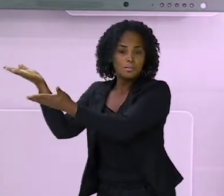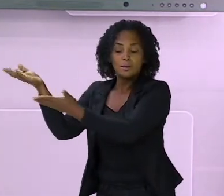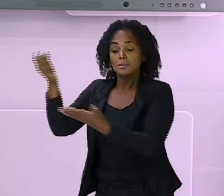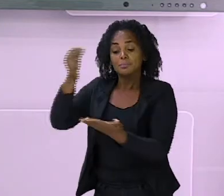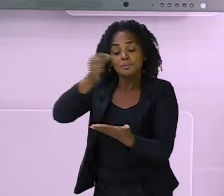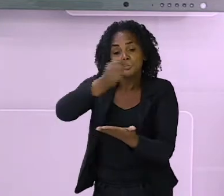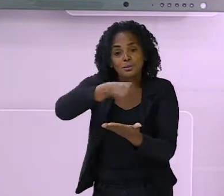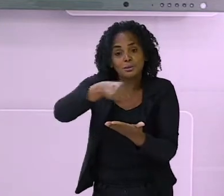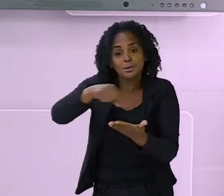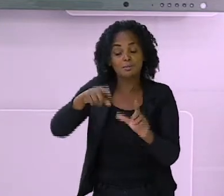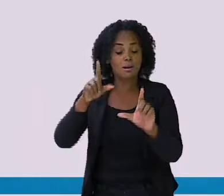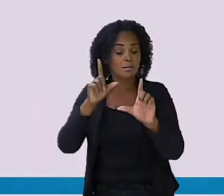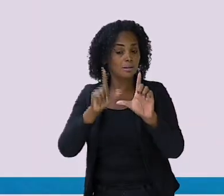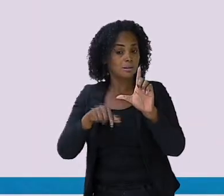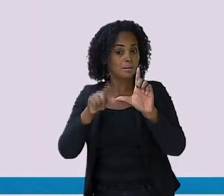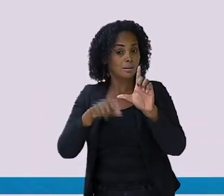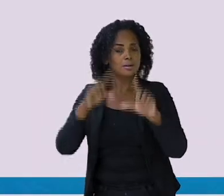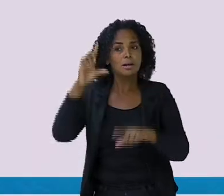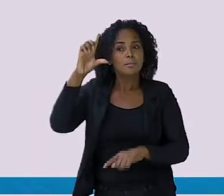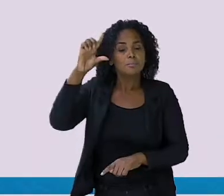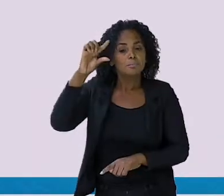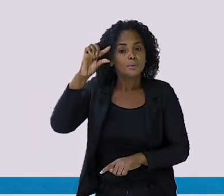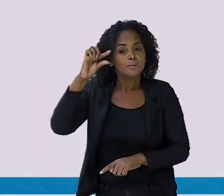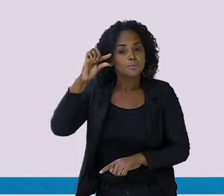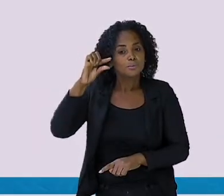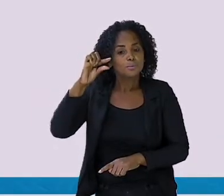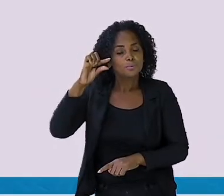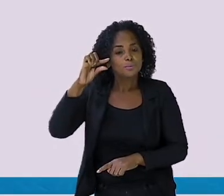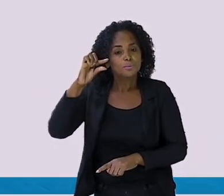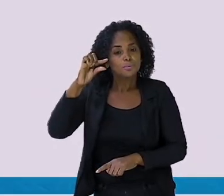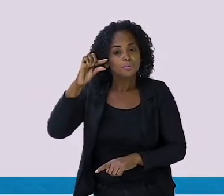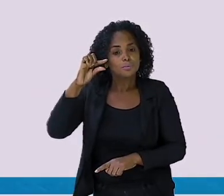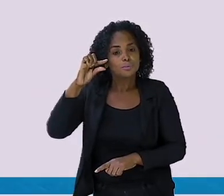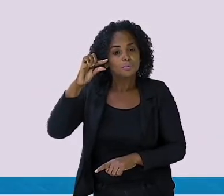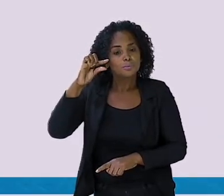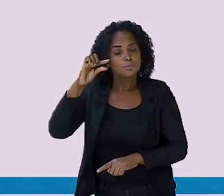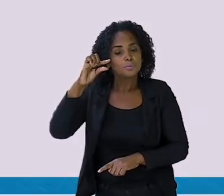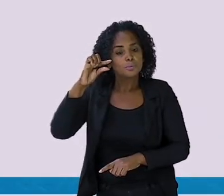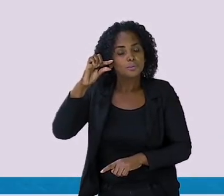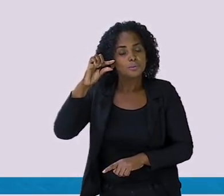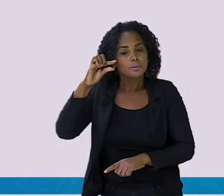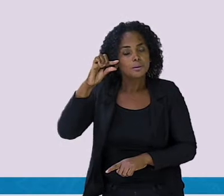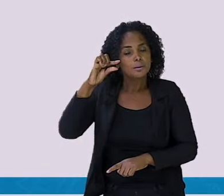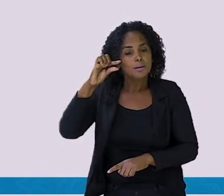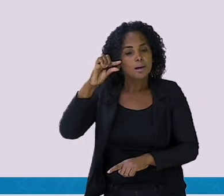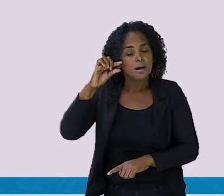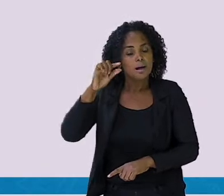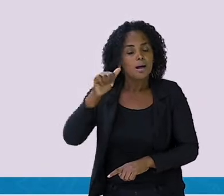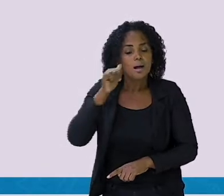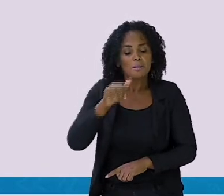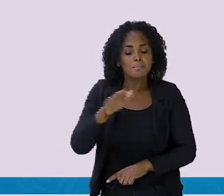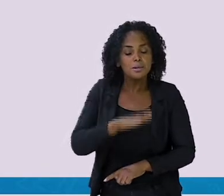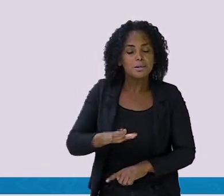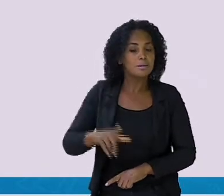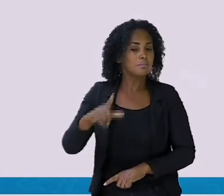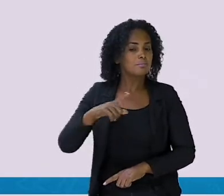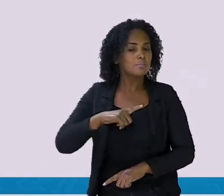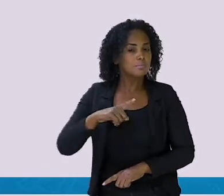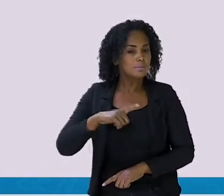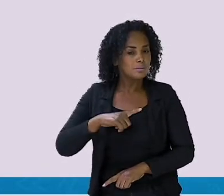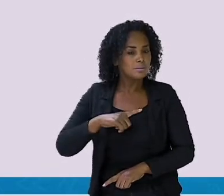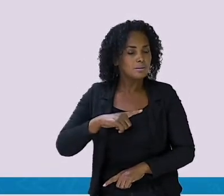outras classes aí. Então nós temos aí o substantivo comum e a característica dele,